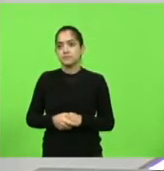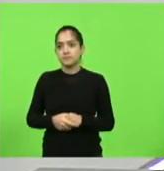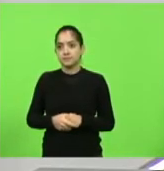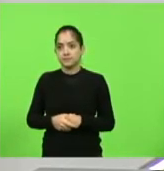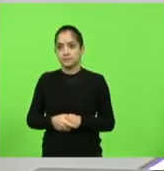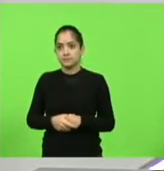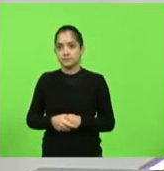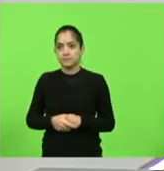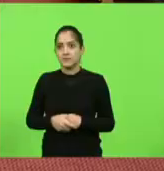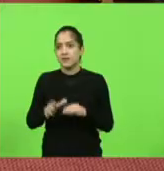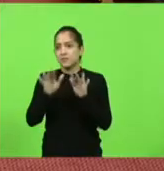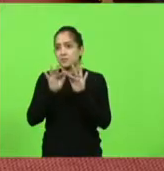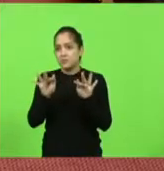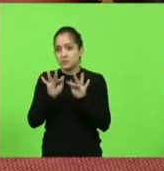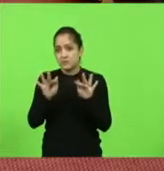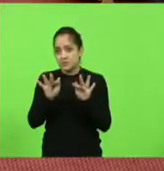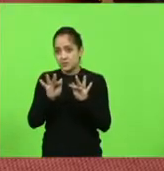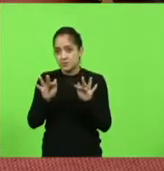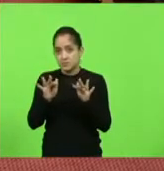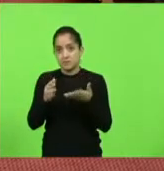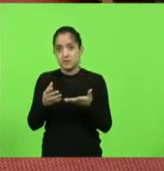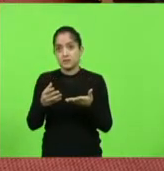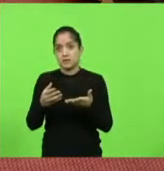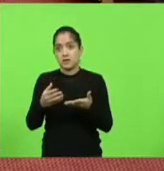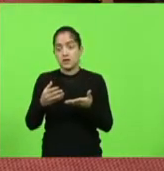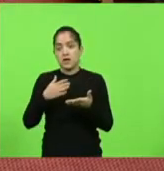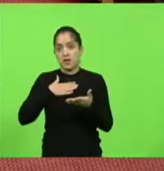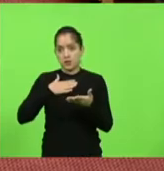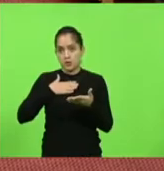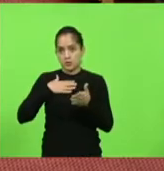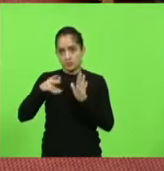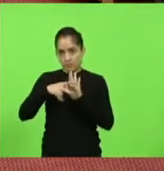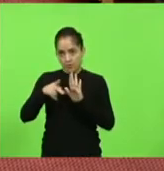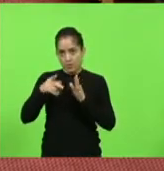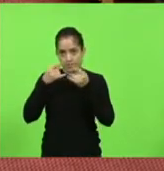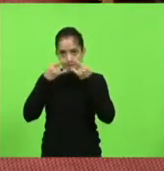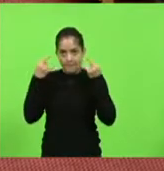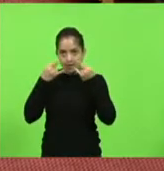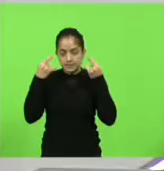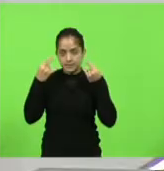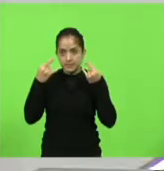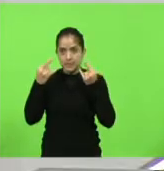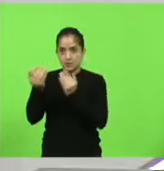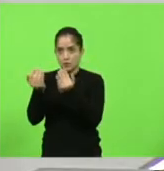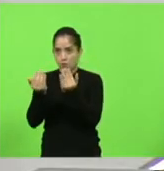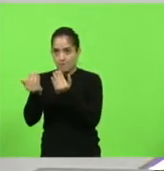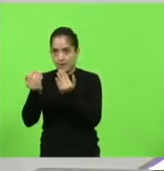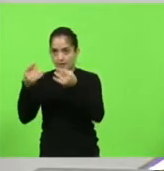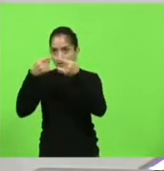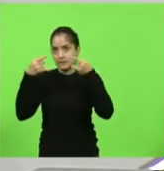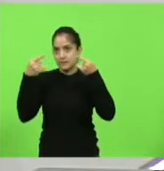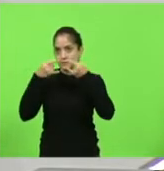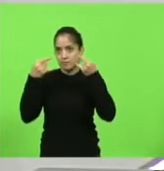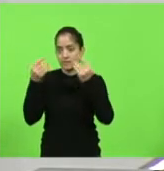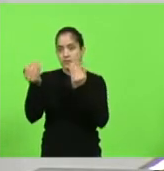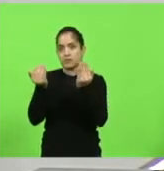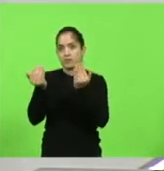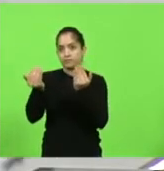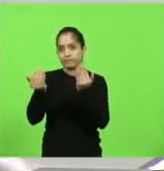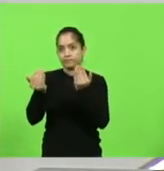É muito simples aqui a gente pegar a nossa máscara e essa máscara aqui, fazer um comparativo,